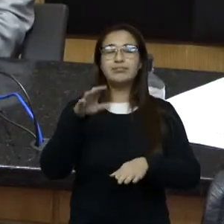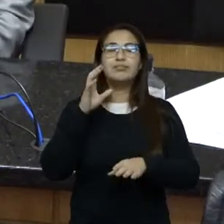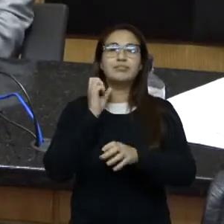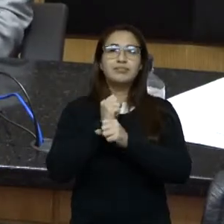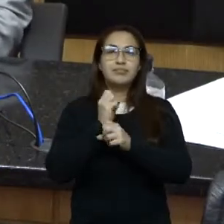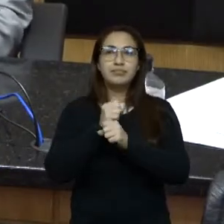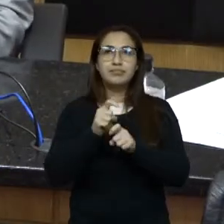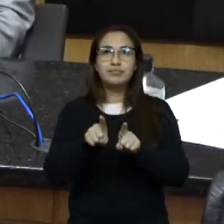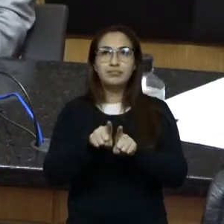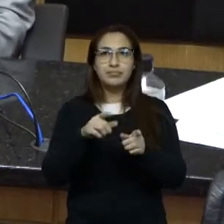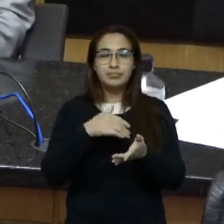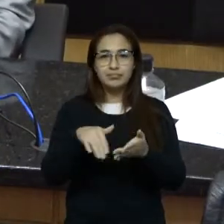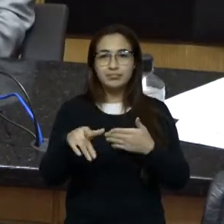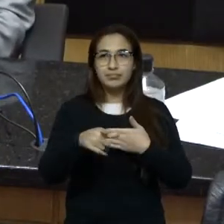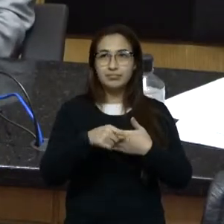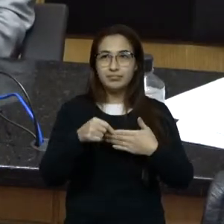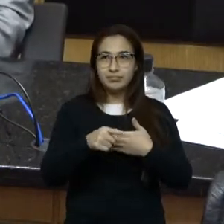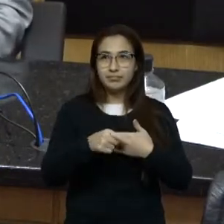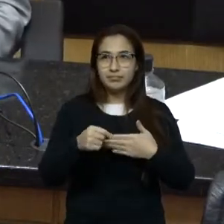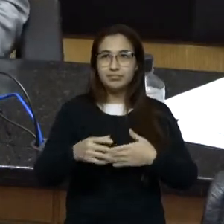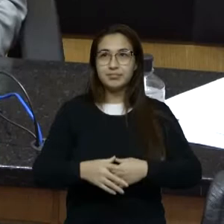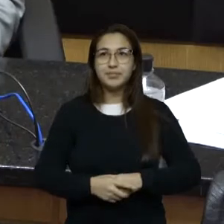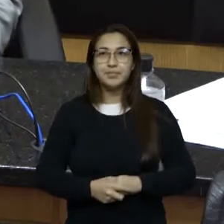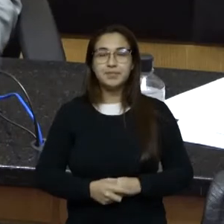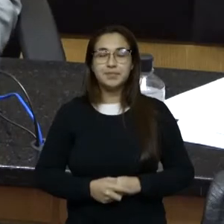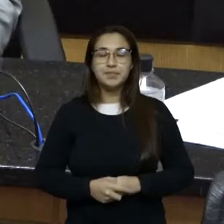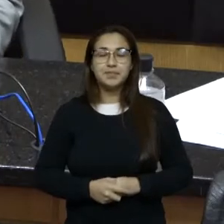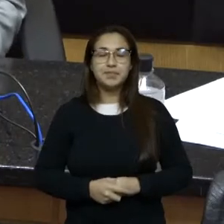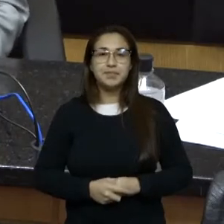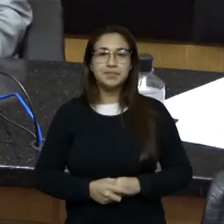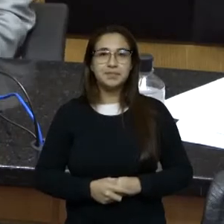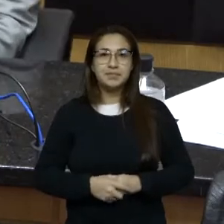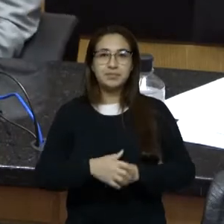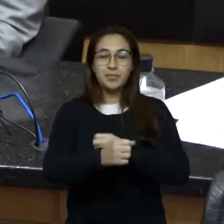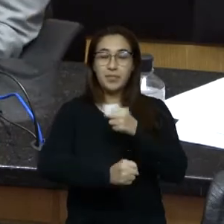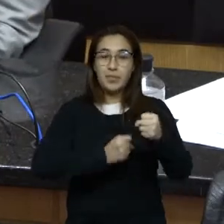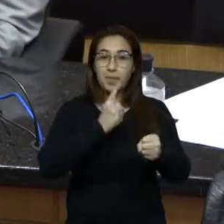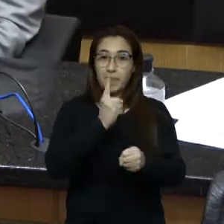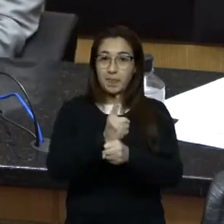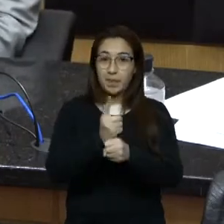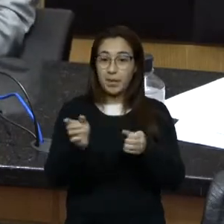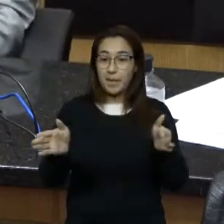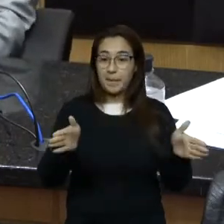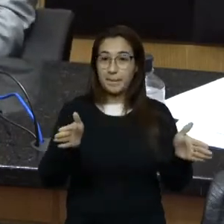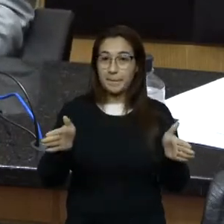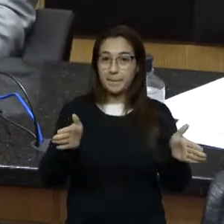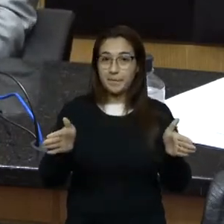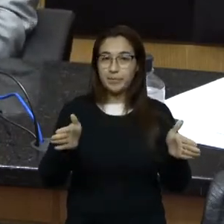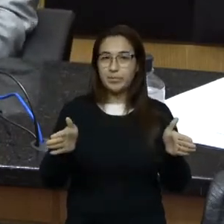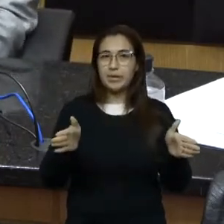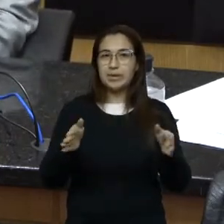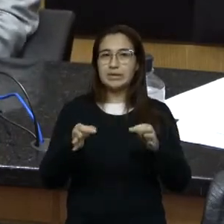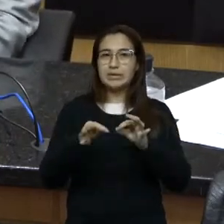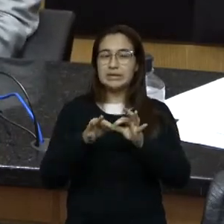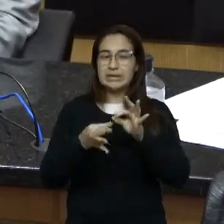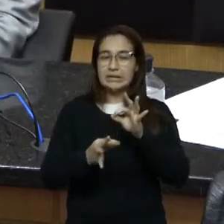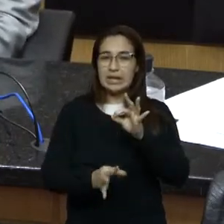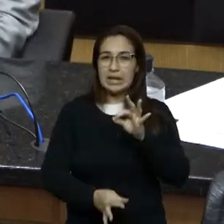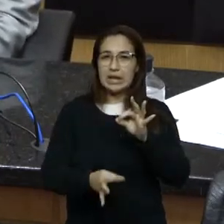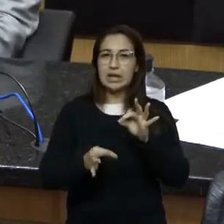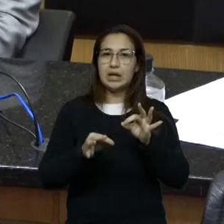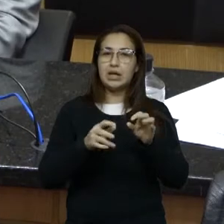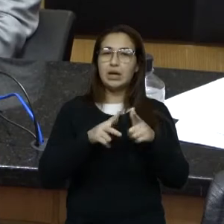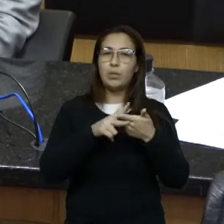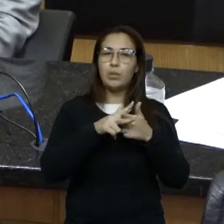convidamos secretário da casa civil e levamos um ano e meio dá para fazer uns